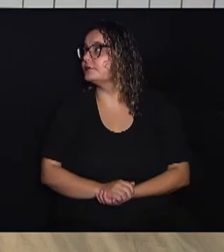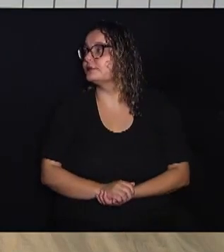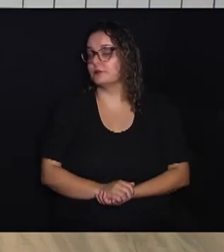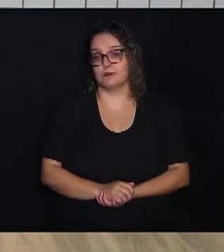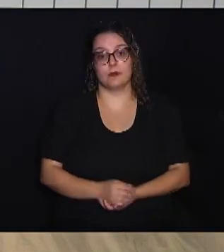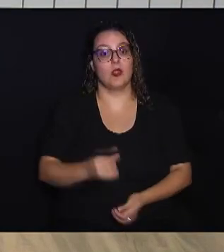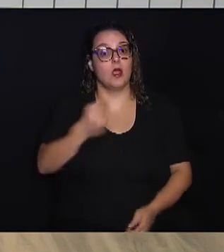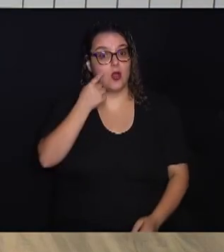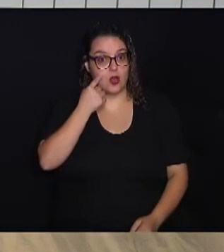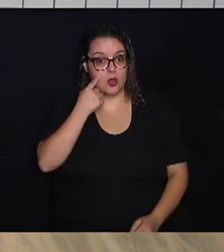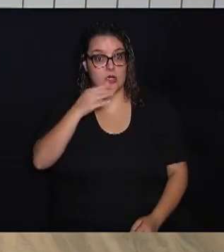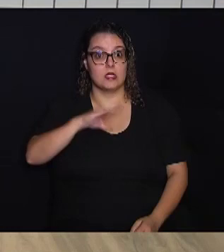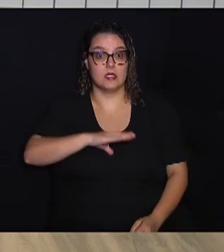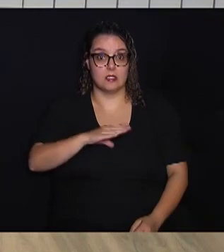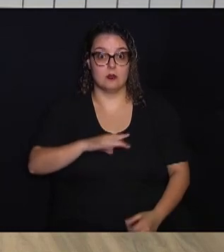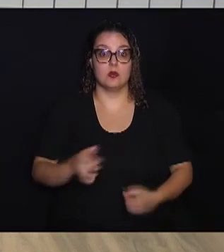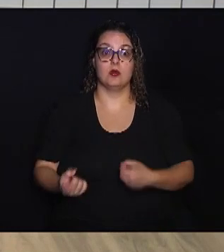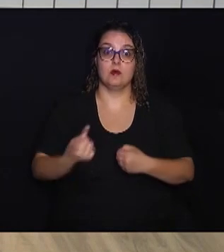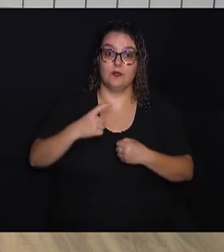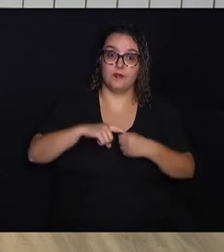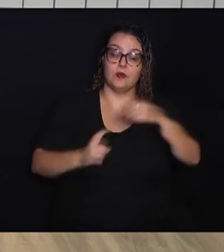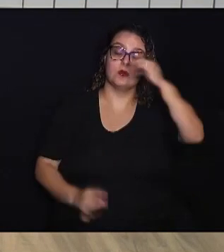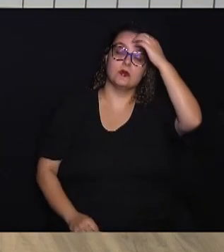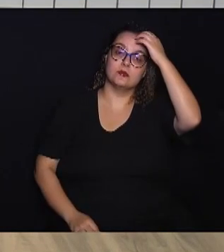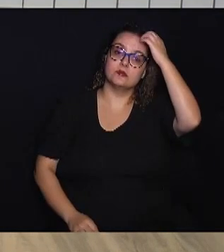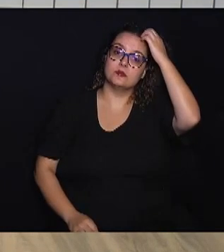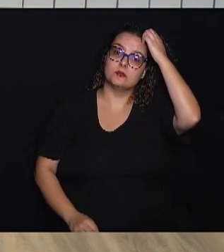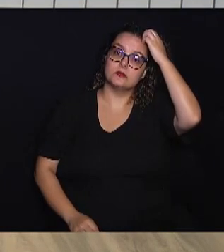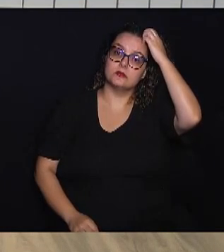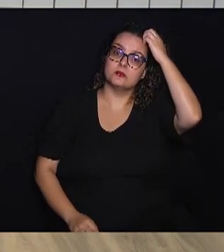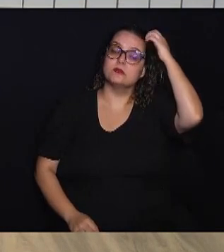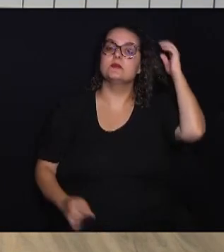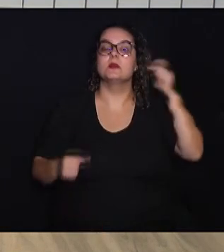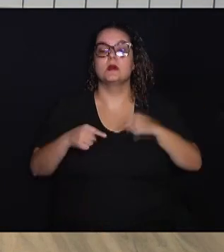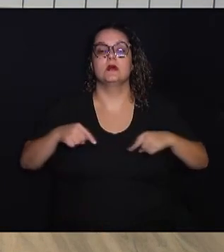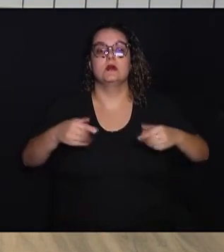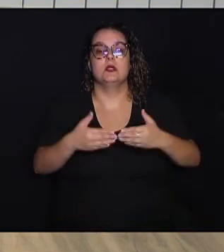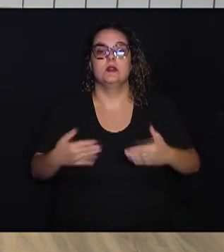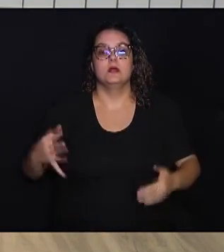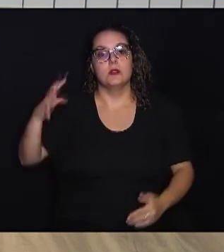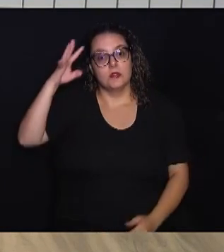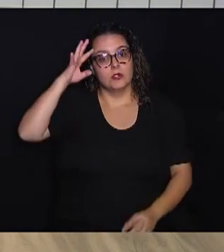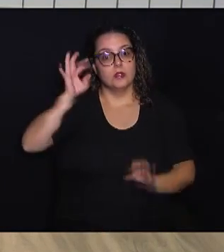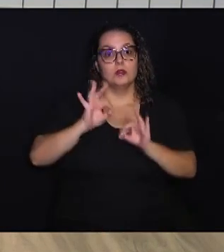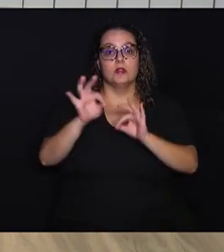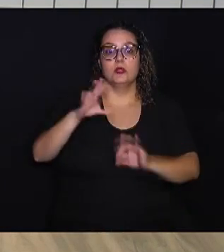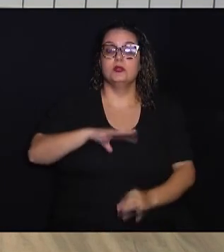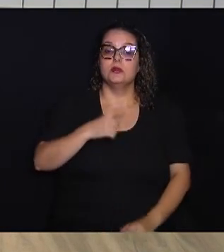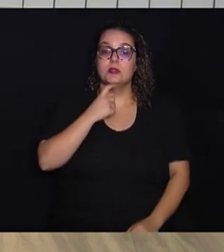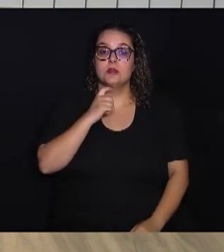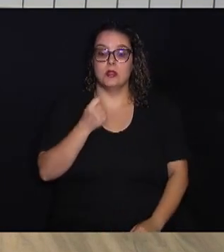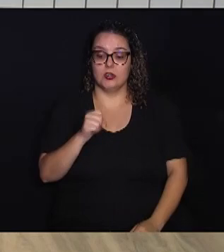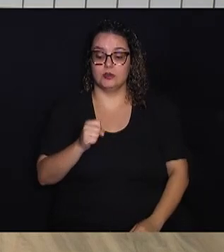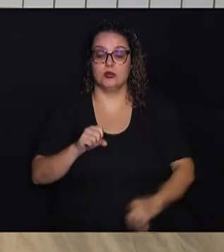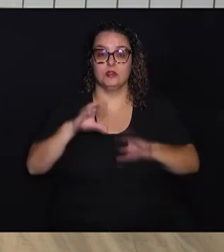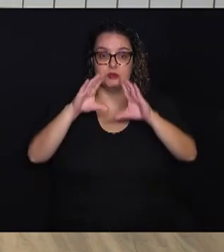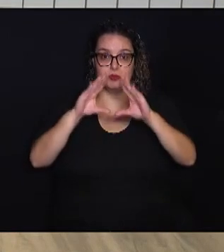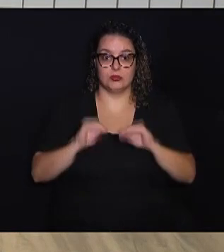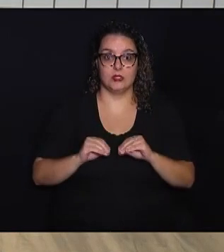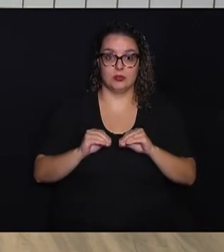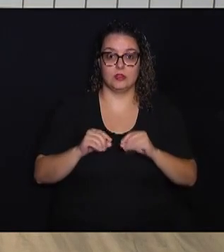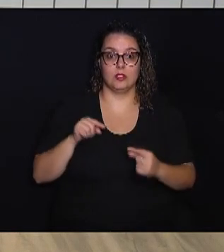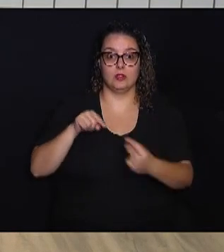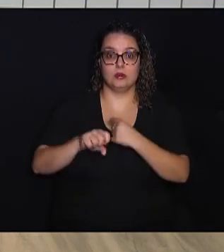Olha, e Campinas volta a entrar então em quadra na quarta-feira, também fora de casa, às 8 horas da noite, contra o